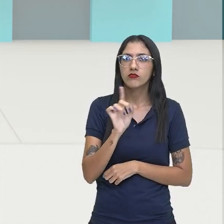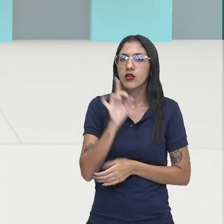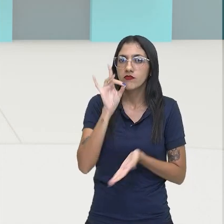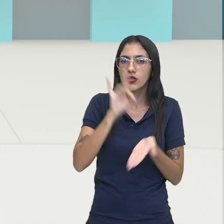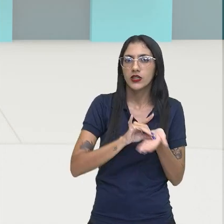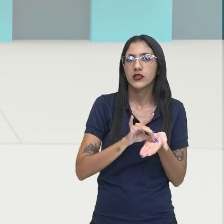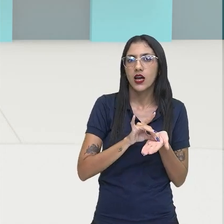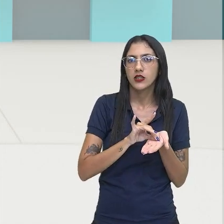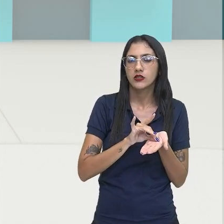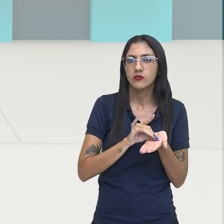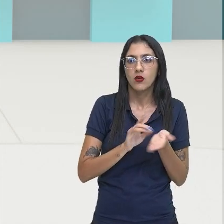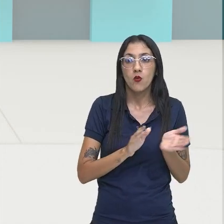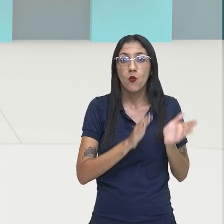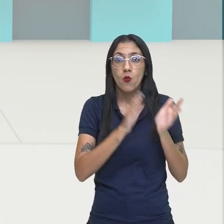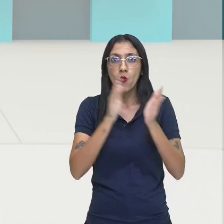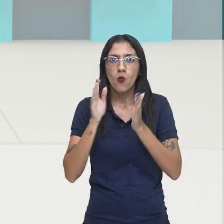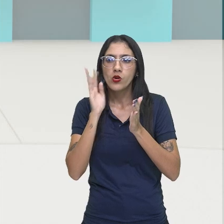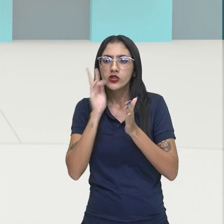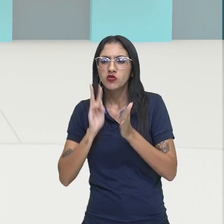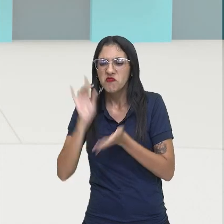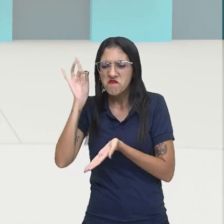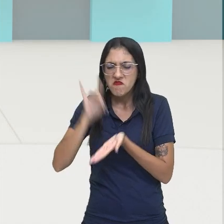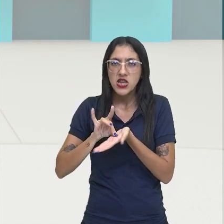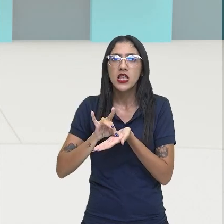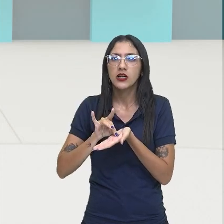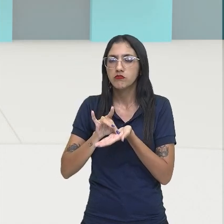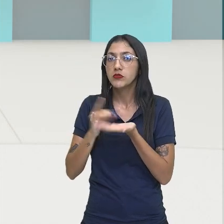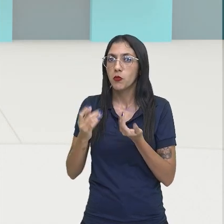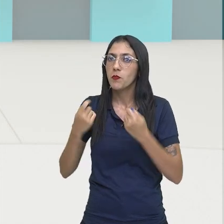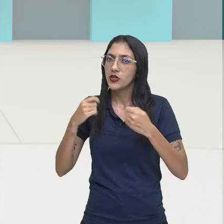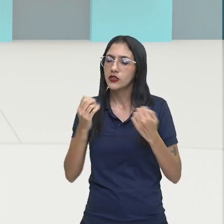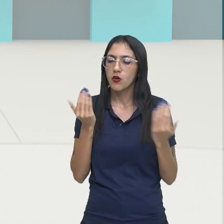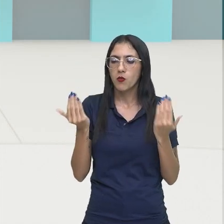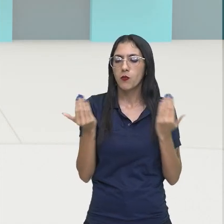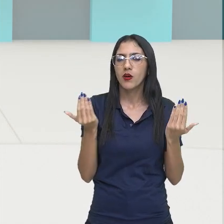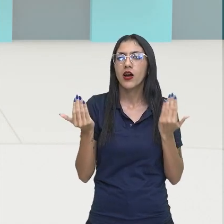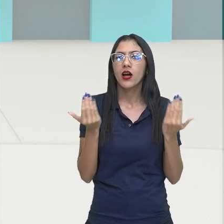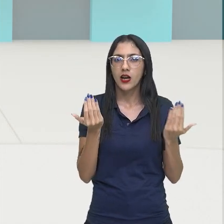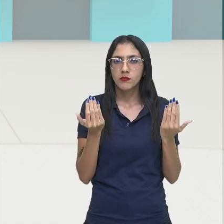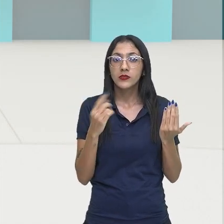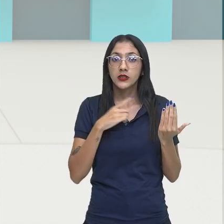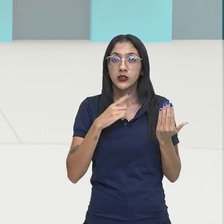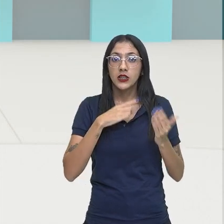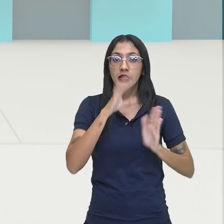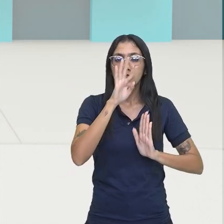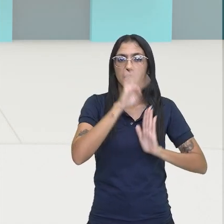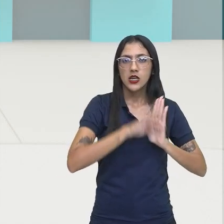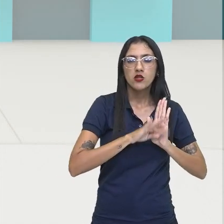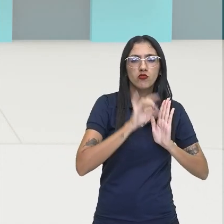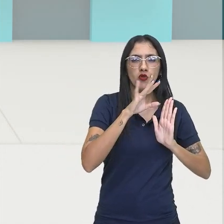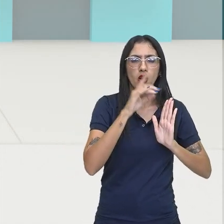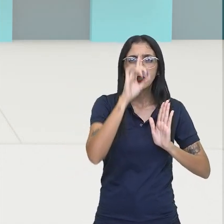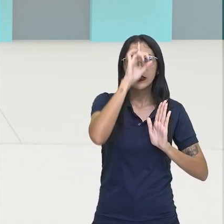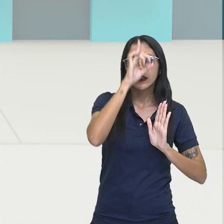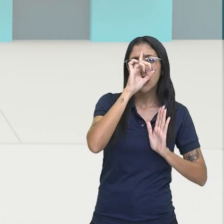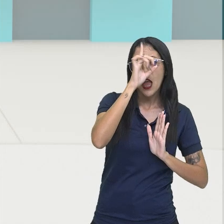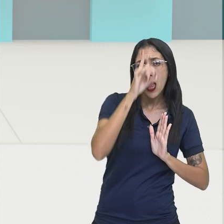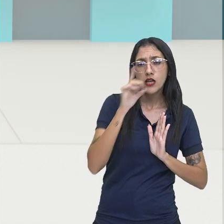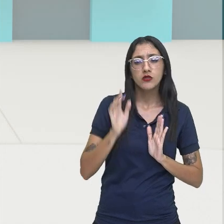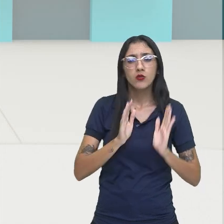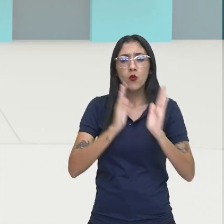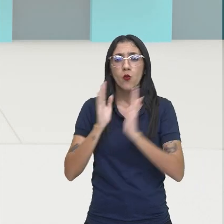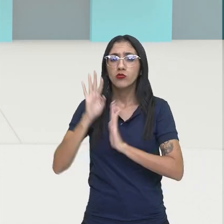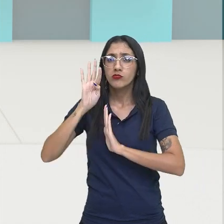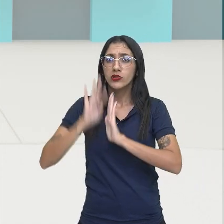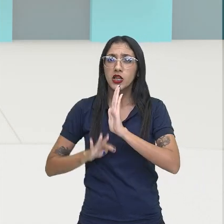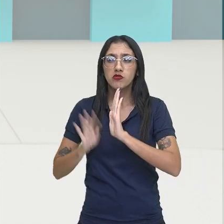fala de um texto real, tudo que está ali é real. Então, é importante diferenciar que existe o texto fictício e existe o texto